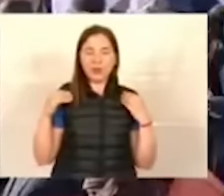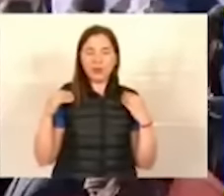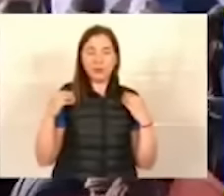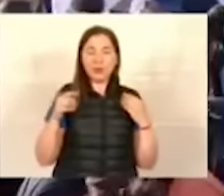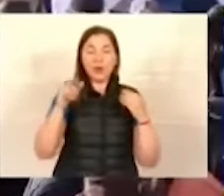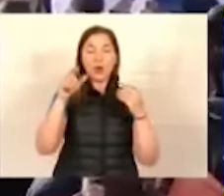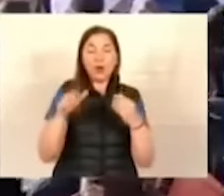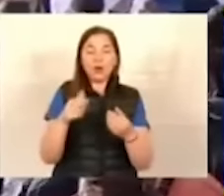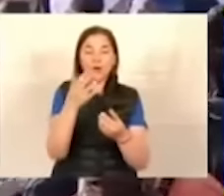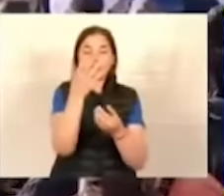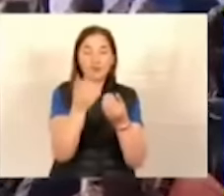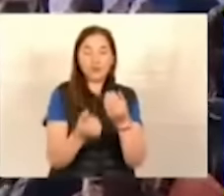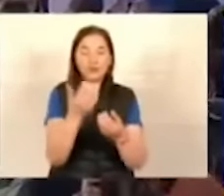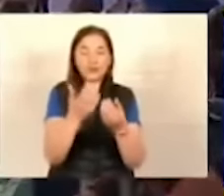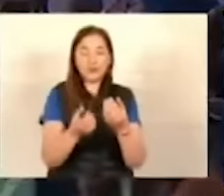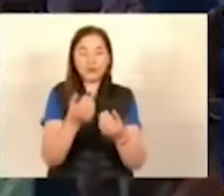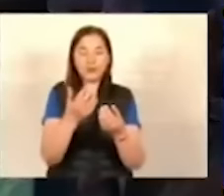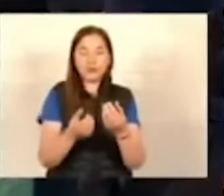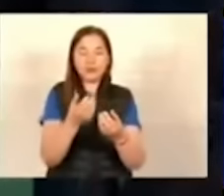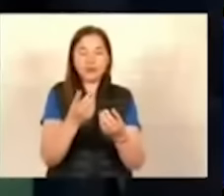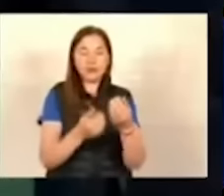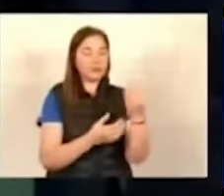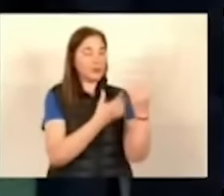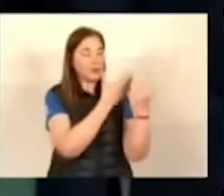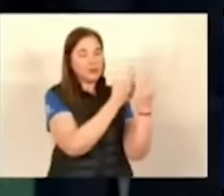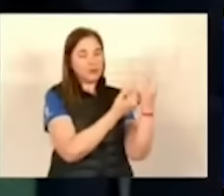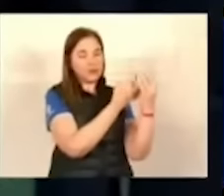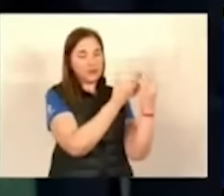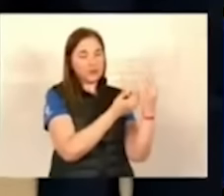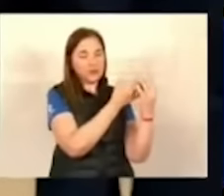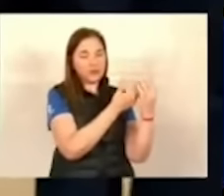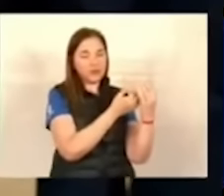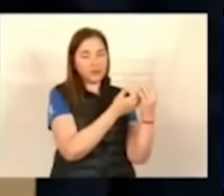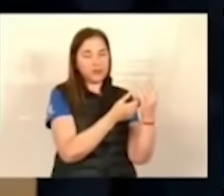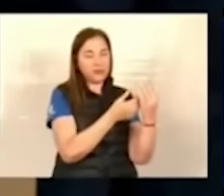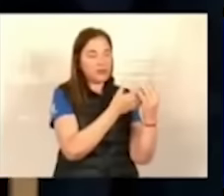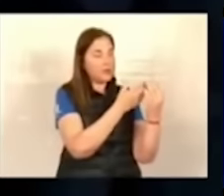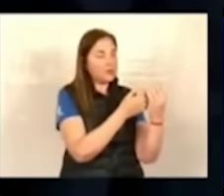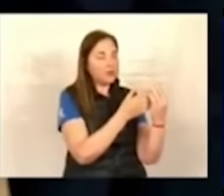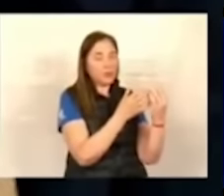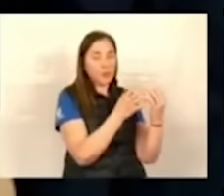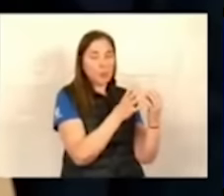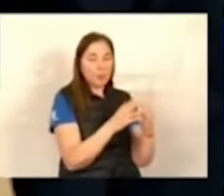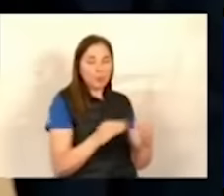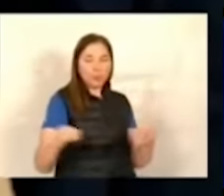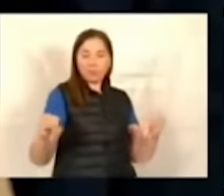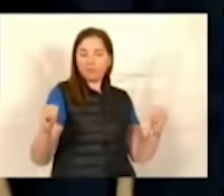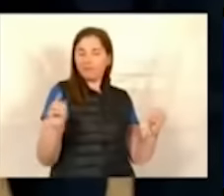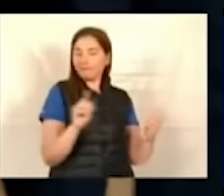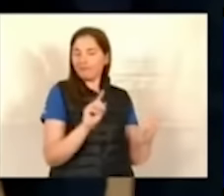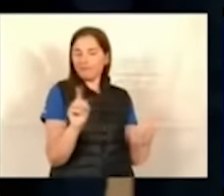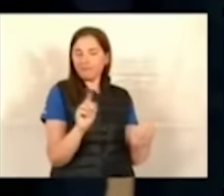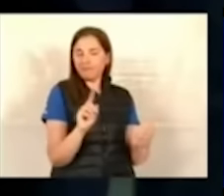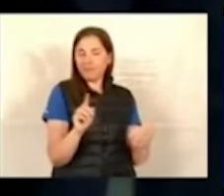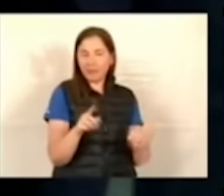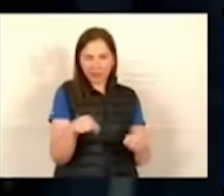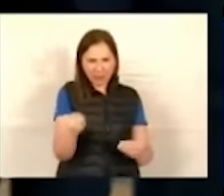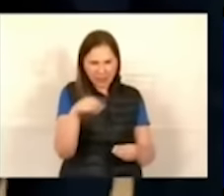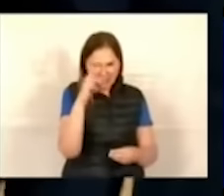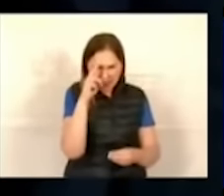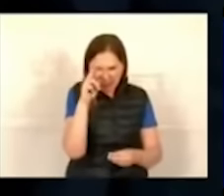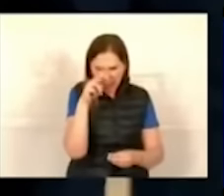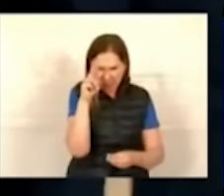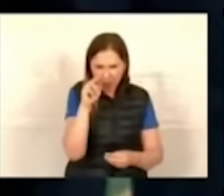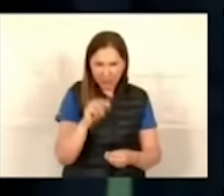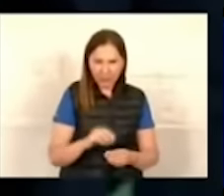fogo em cima da no meio da saa ardente a saa que ardia e não se consumia quem lembra